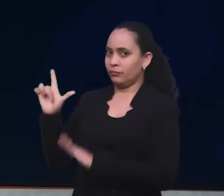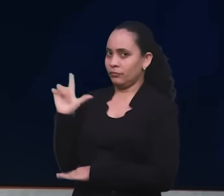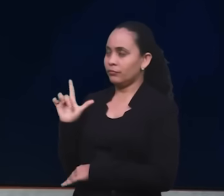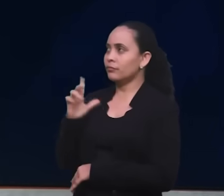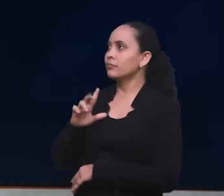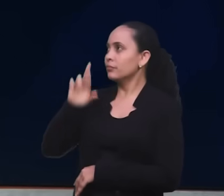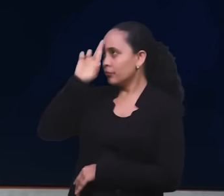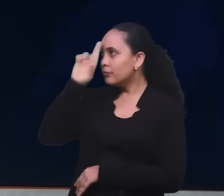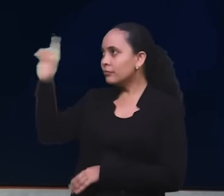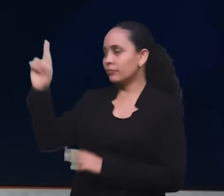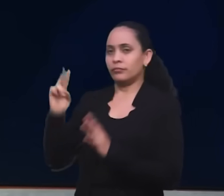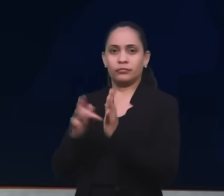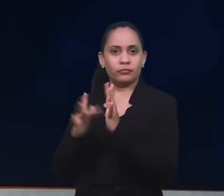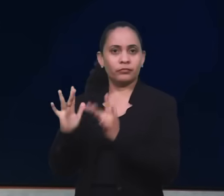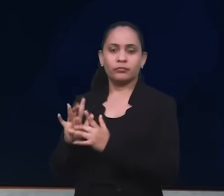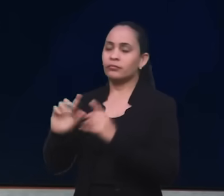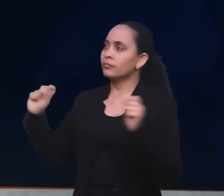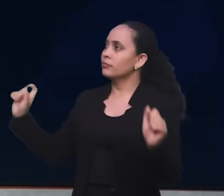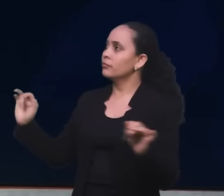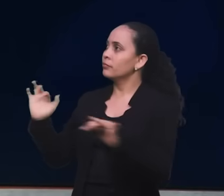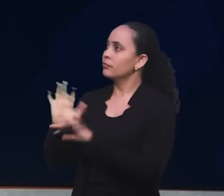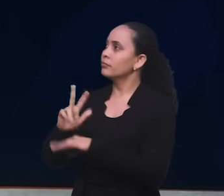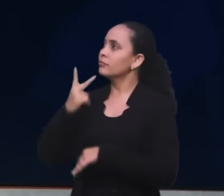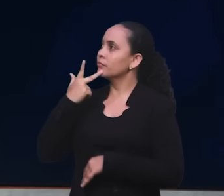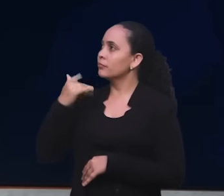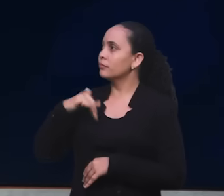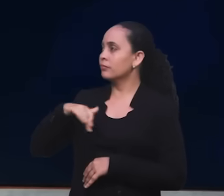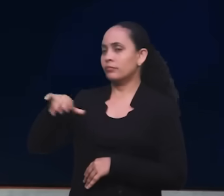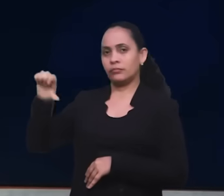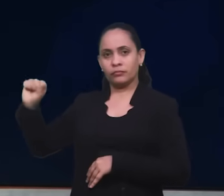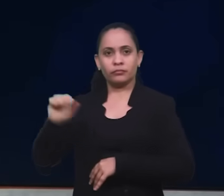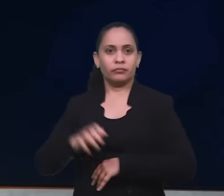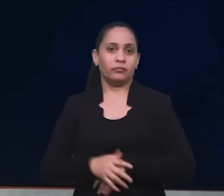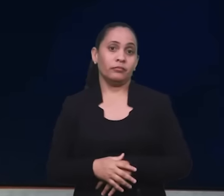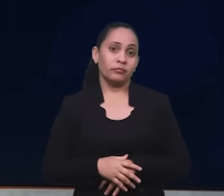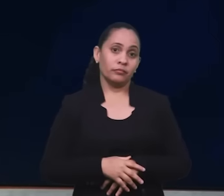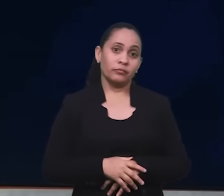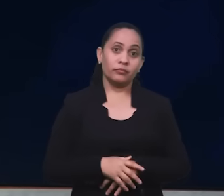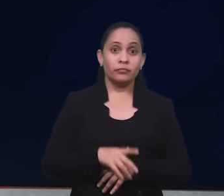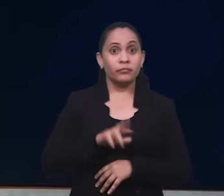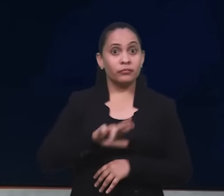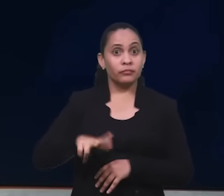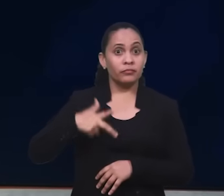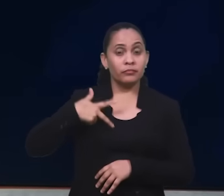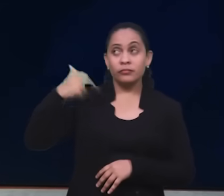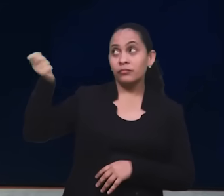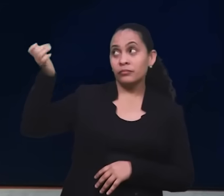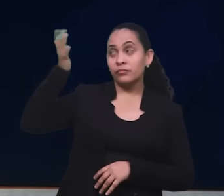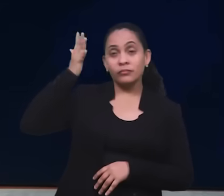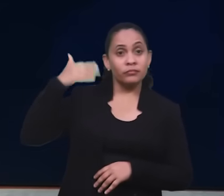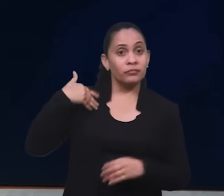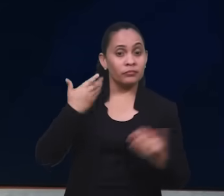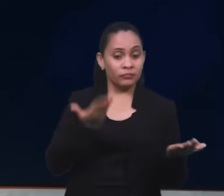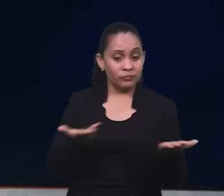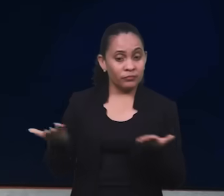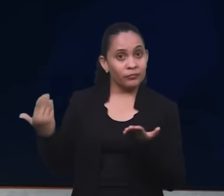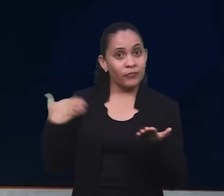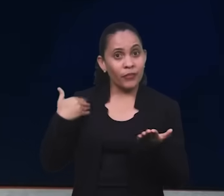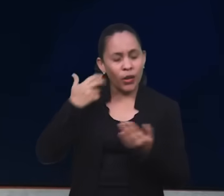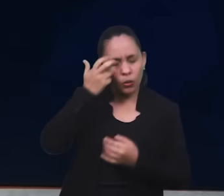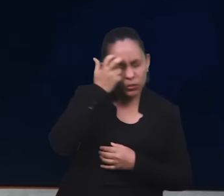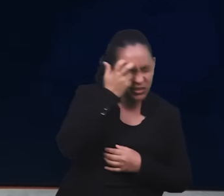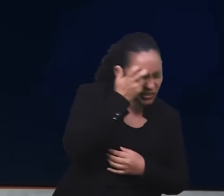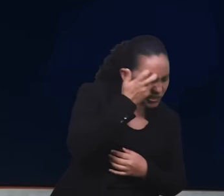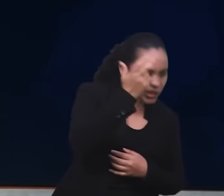o próprio Senhor Jesus, ele glorifica ao Pai, dizendo que não revelou esse convite aos